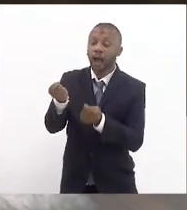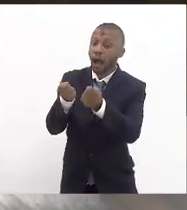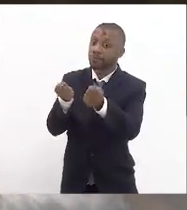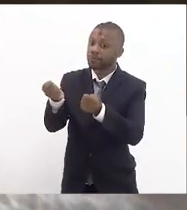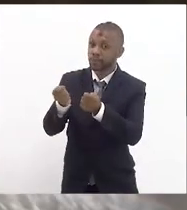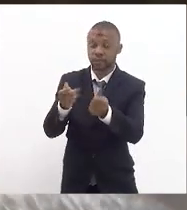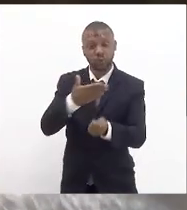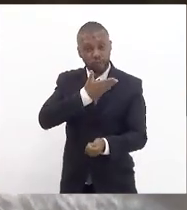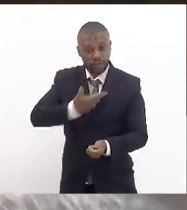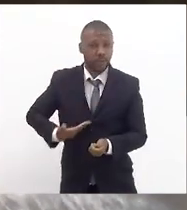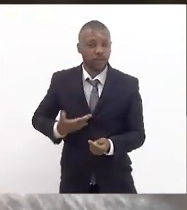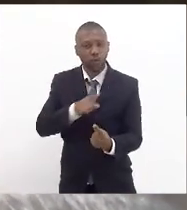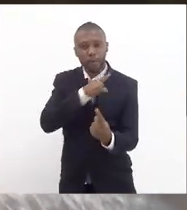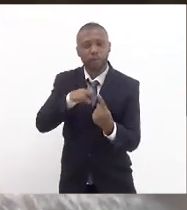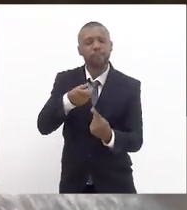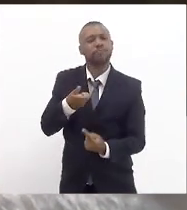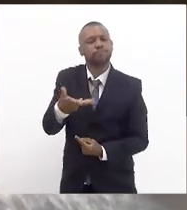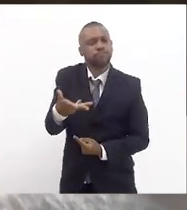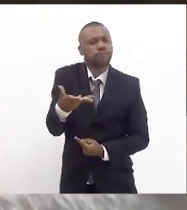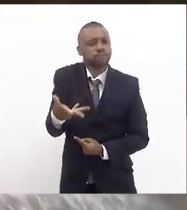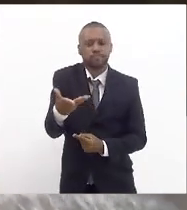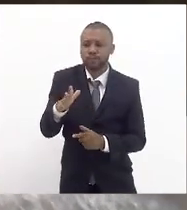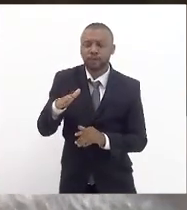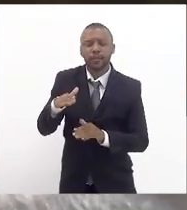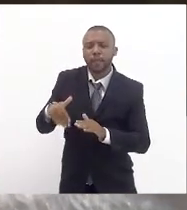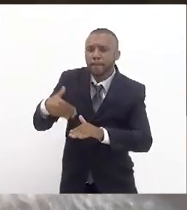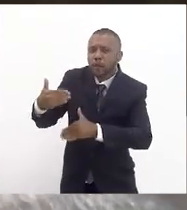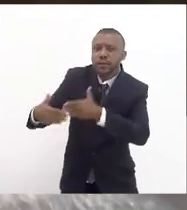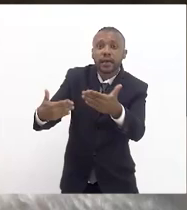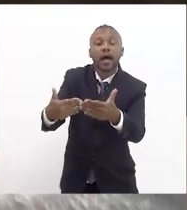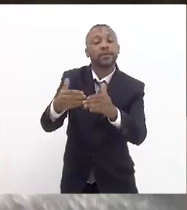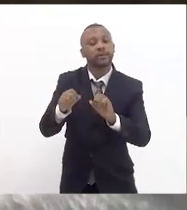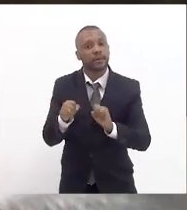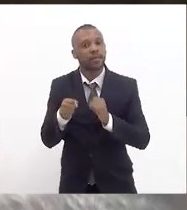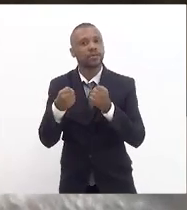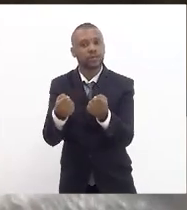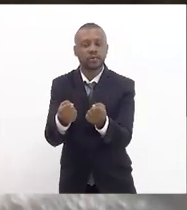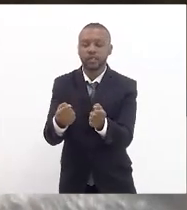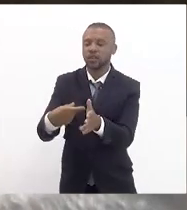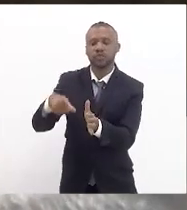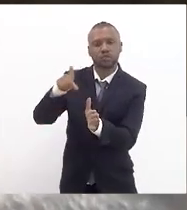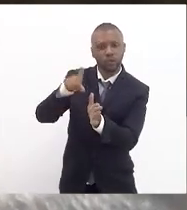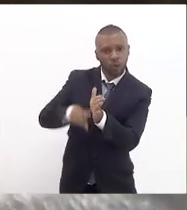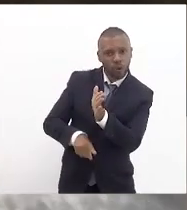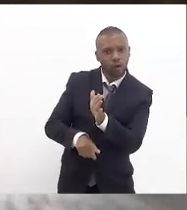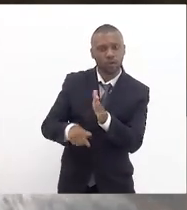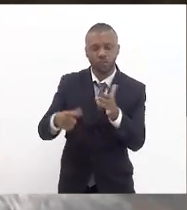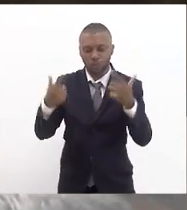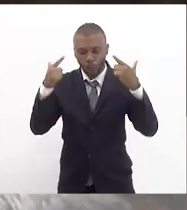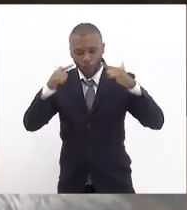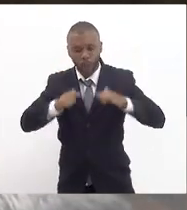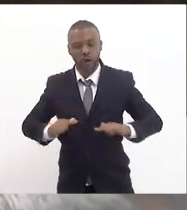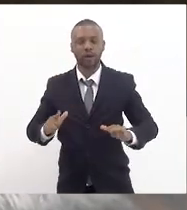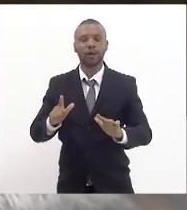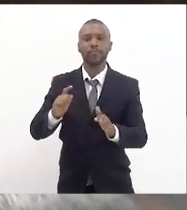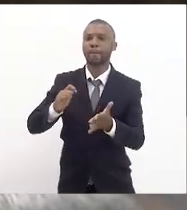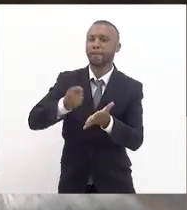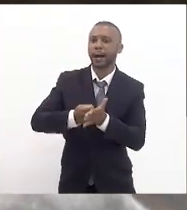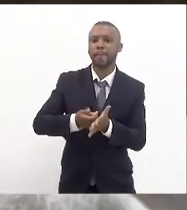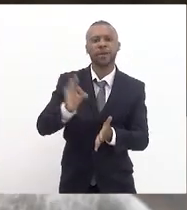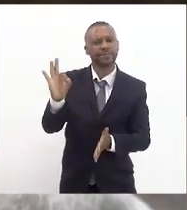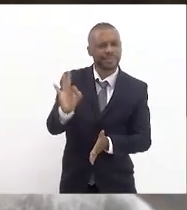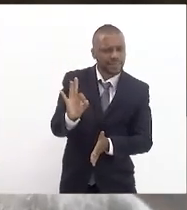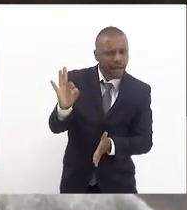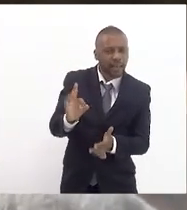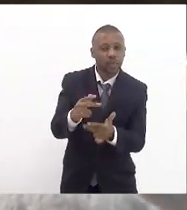para acelerar esses processos, garantir isenção, é fundamental, deputada Tia Ju. Visitamos vários abrigos